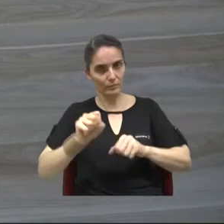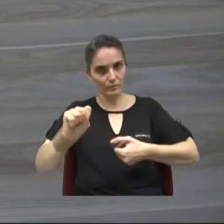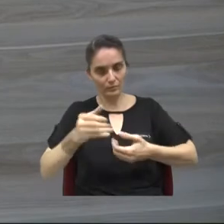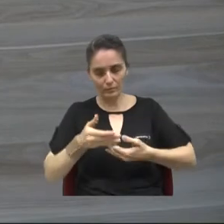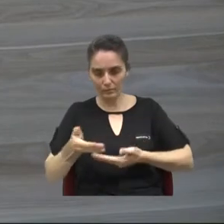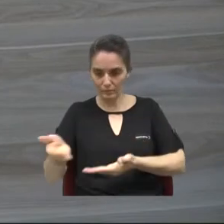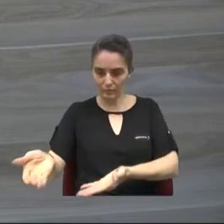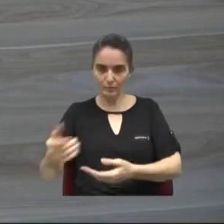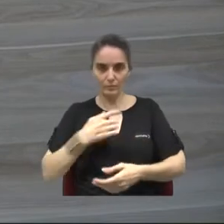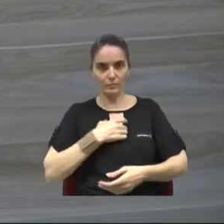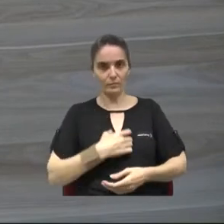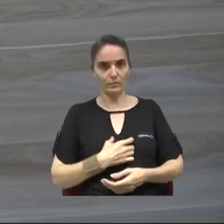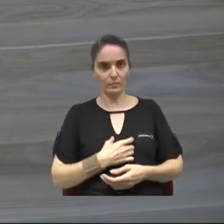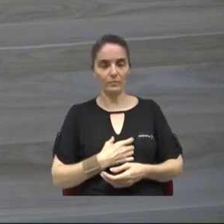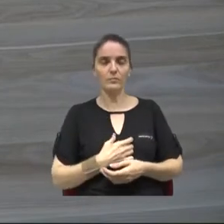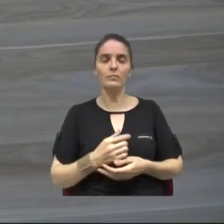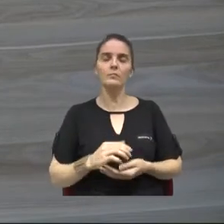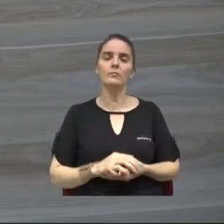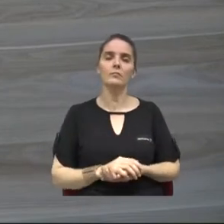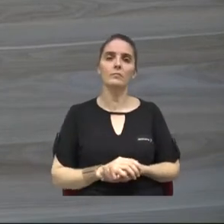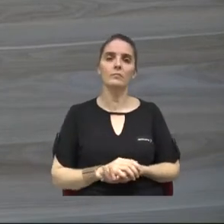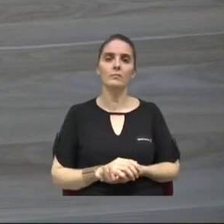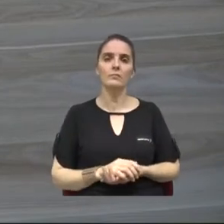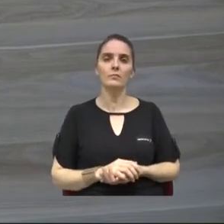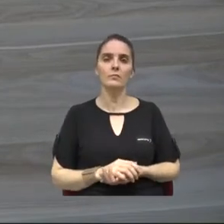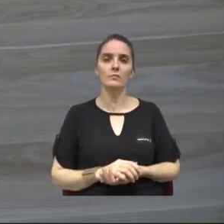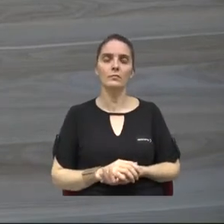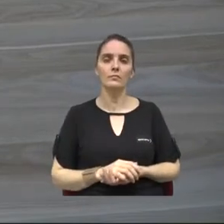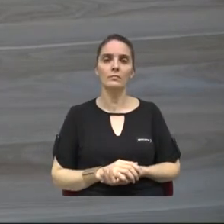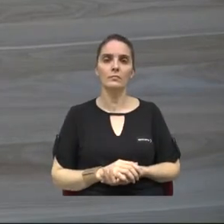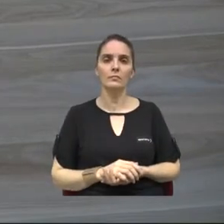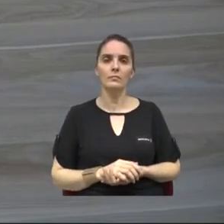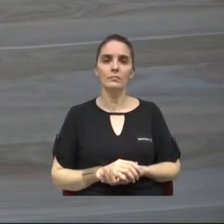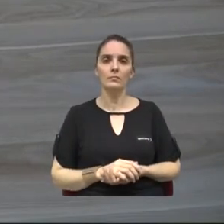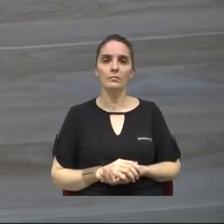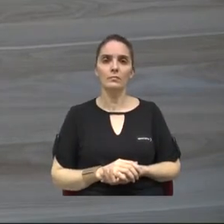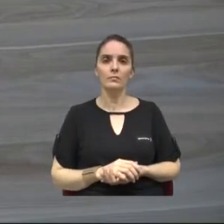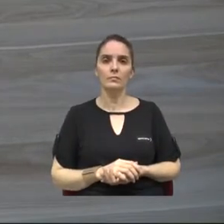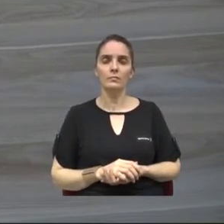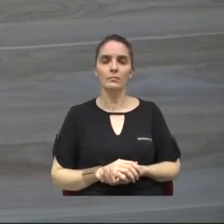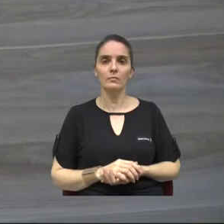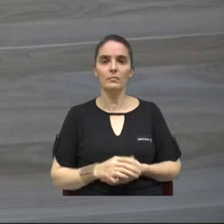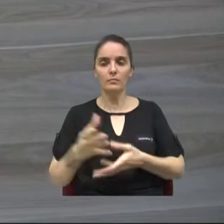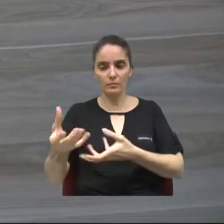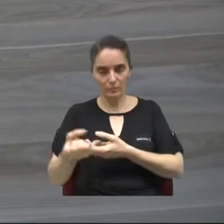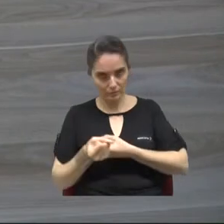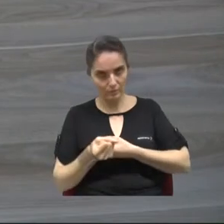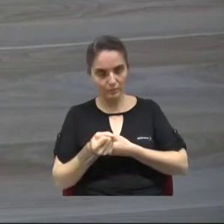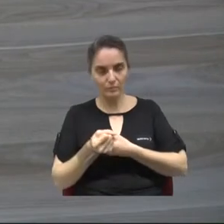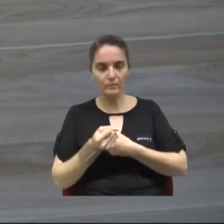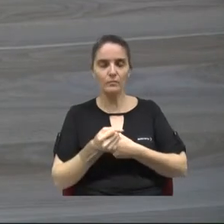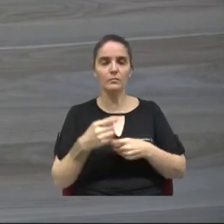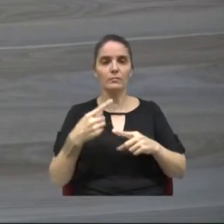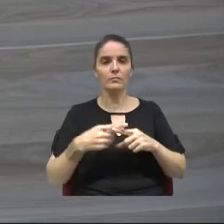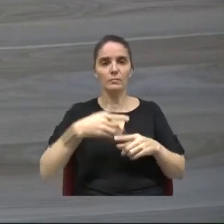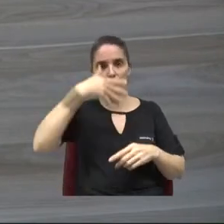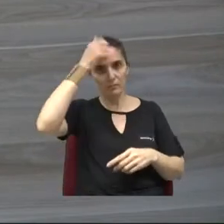gratidão, medalha de mérito cívico. Na realidade, eu o convidei em uma consulta que eu estava fazendo com